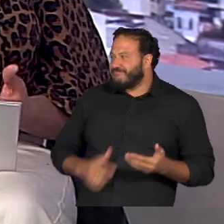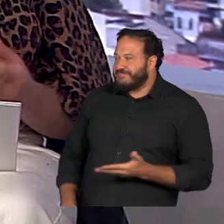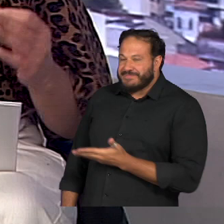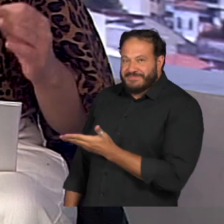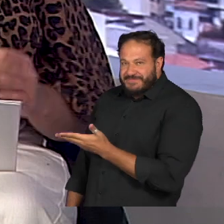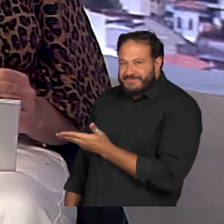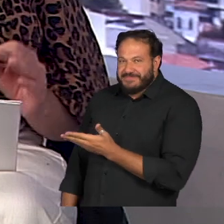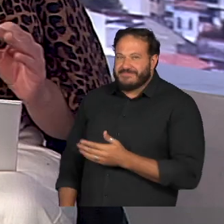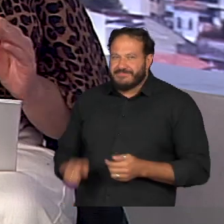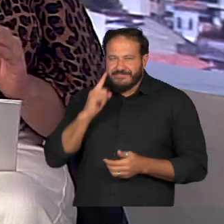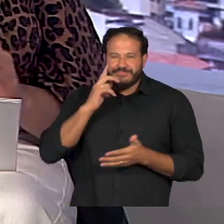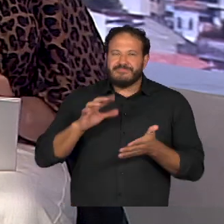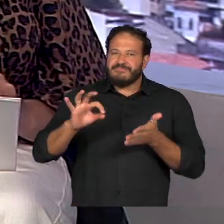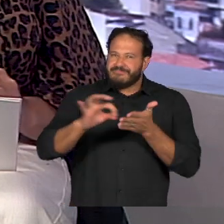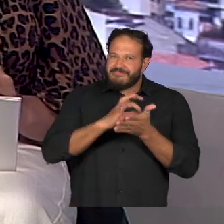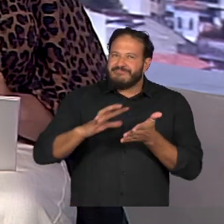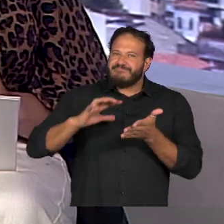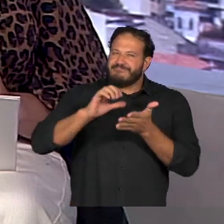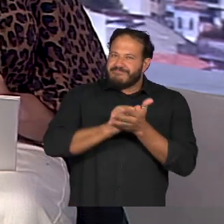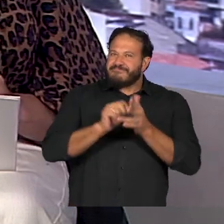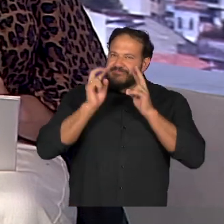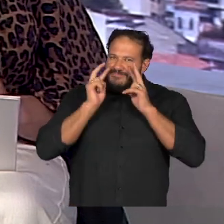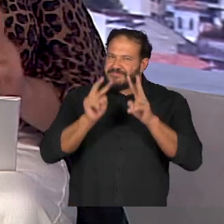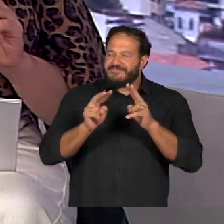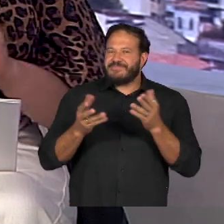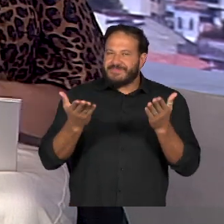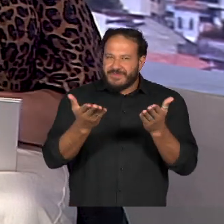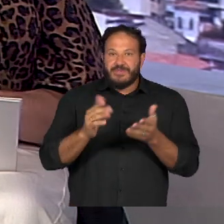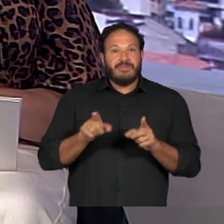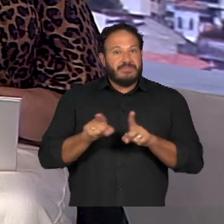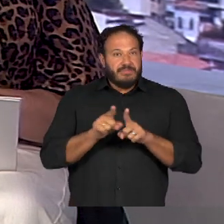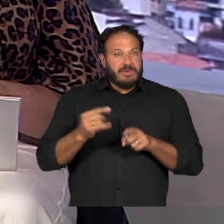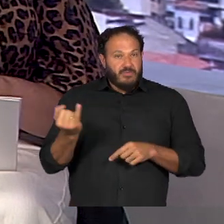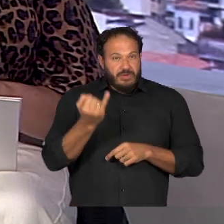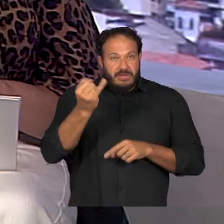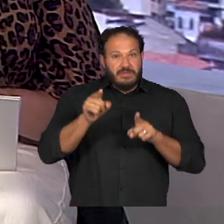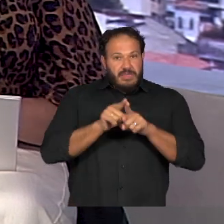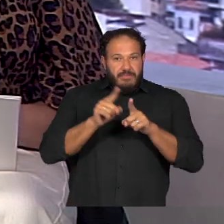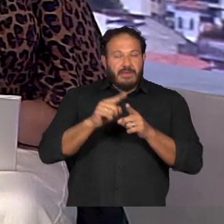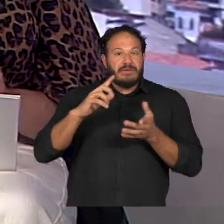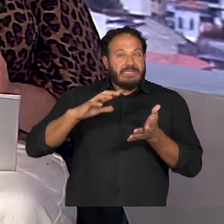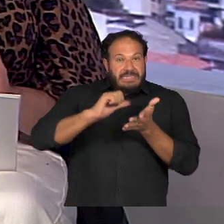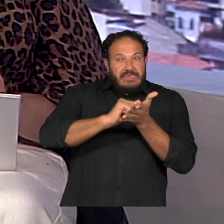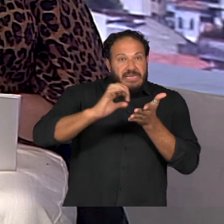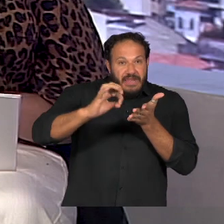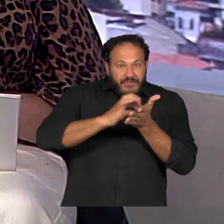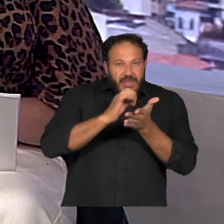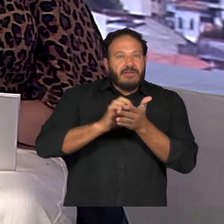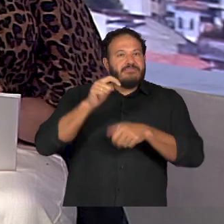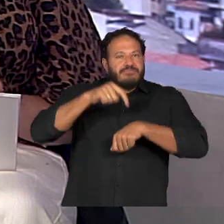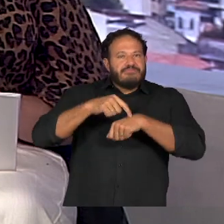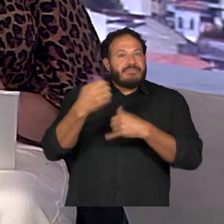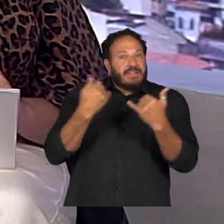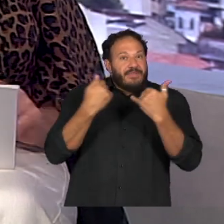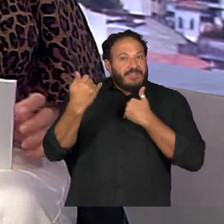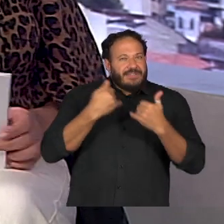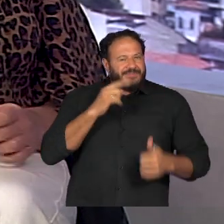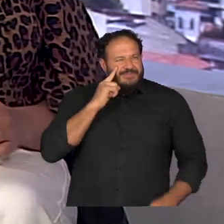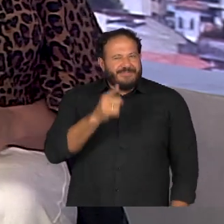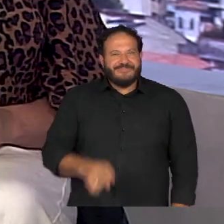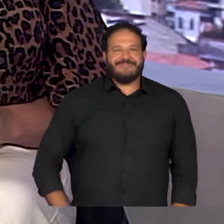YouTube Então acesse youtube.com barcar S Paulo não deixa inclusive de se inscrever e de ativar o Sininho para as